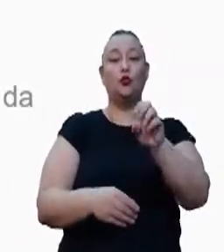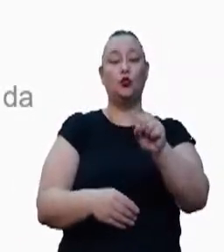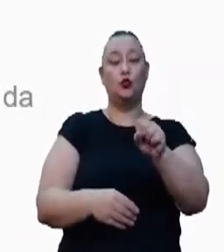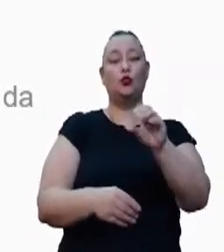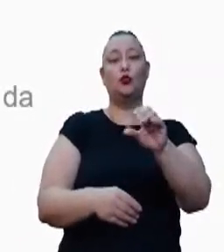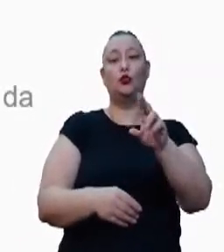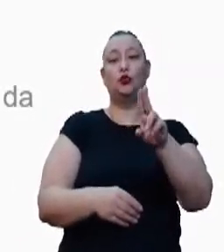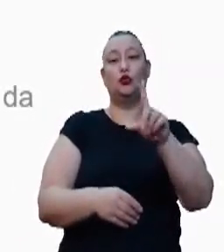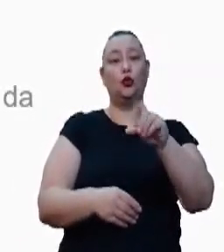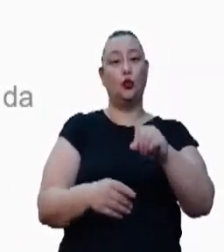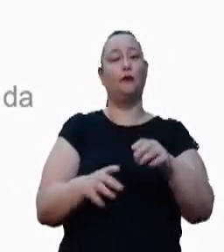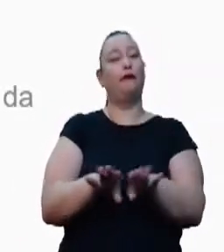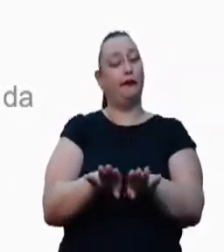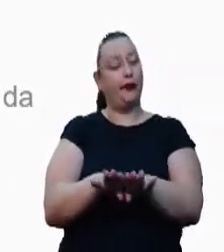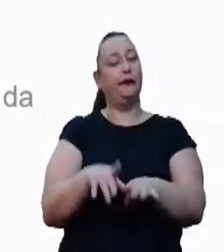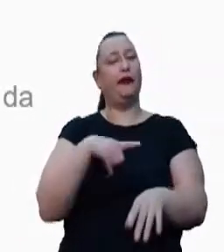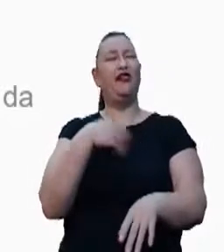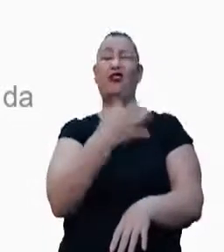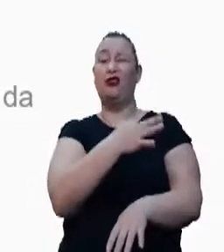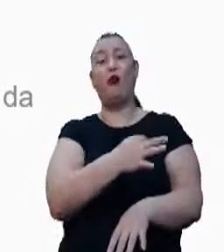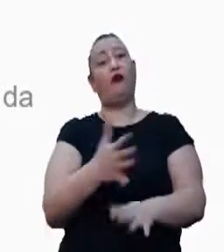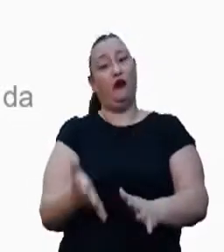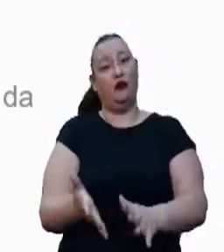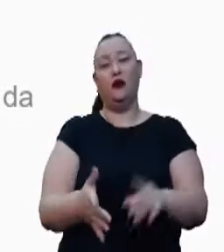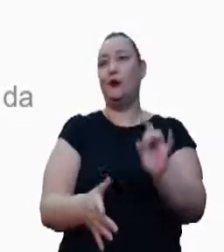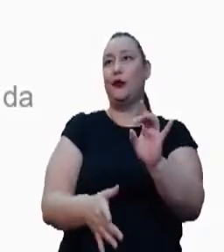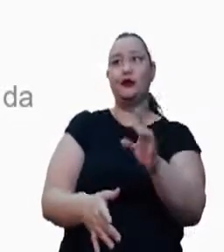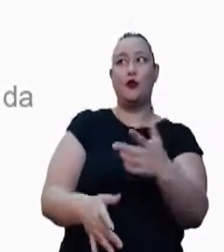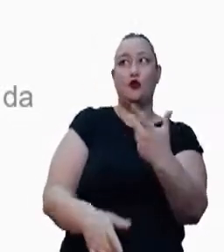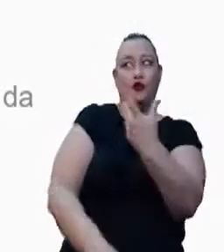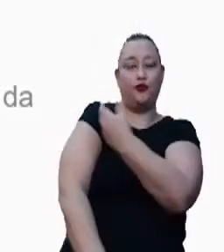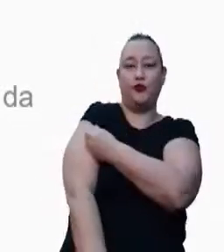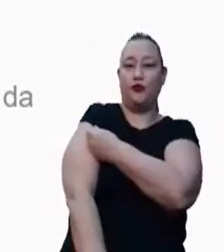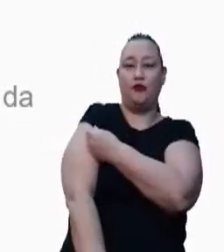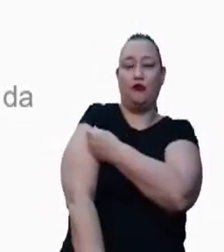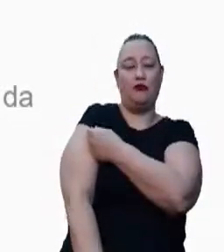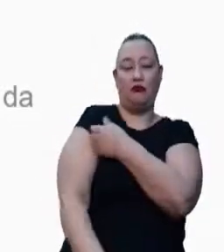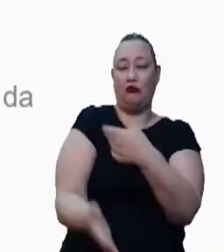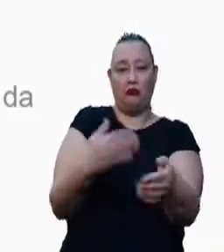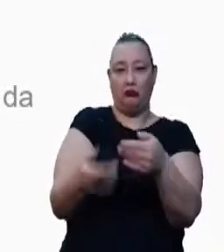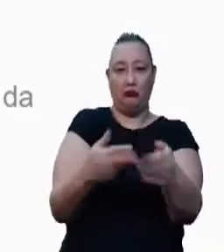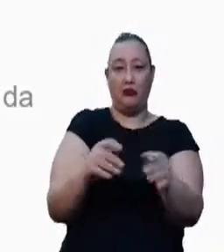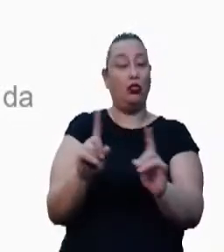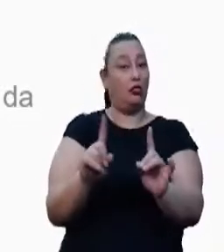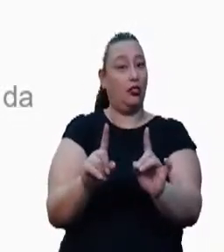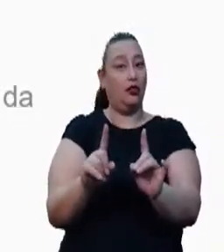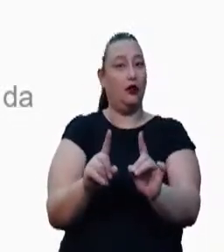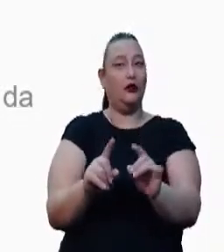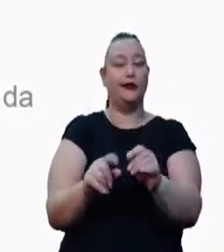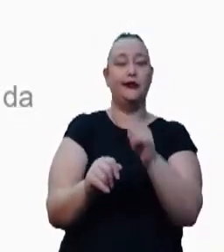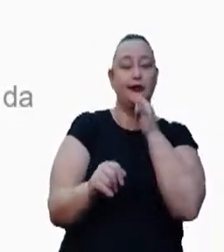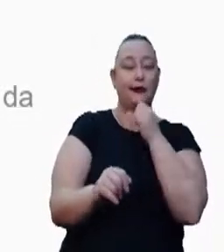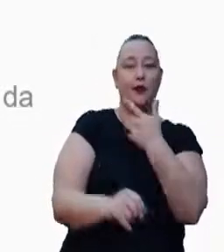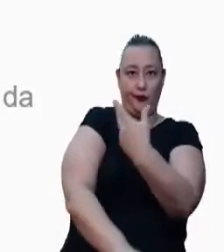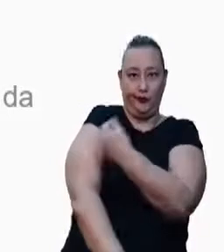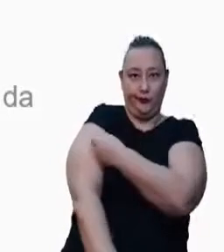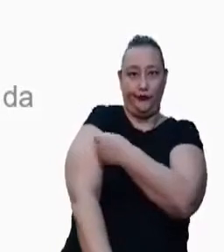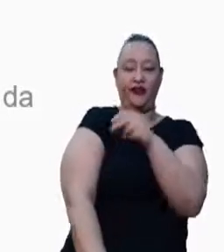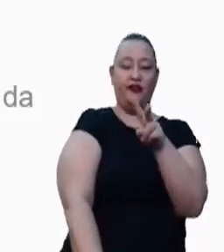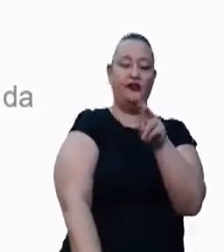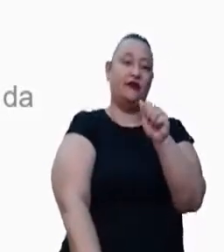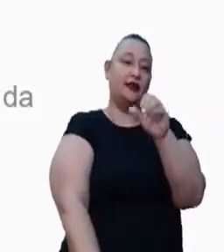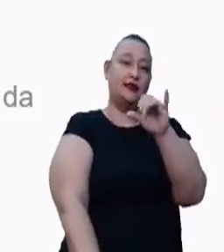ela causa dor, tá? Então não é como você injetar qualquer líquido, como todo mundo que já tomou uma medicação sabe, injetável